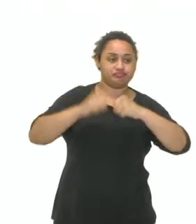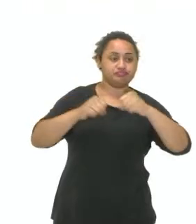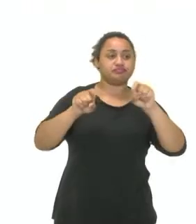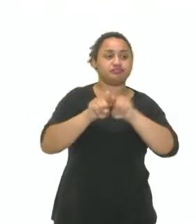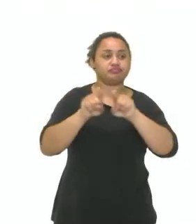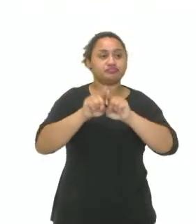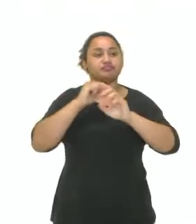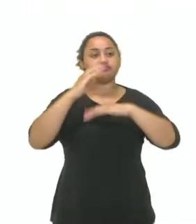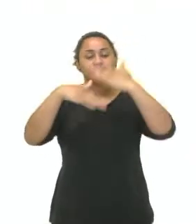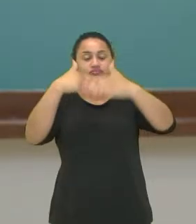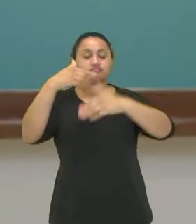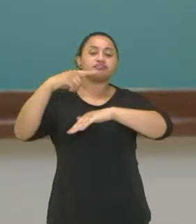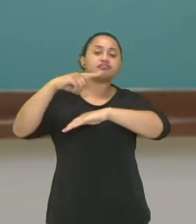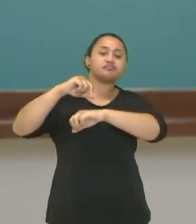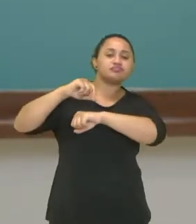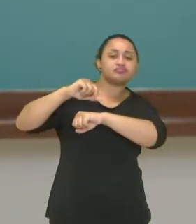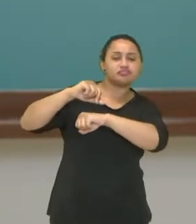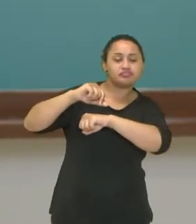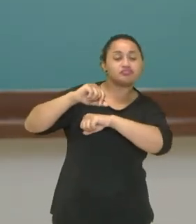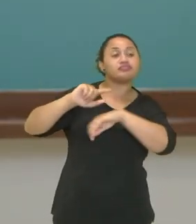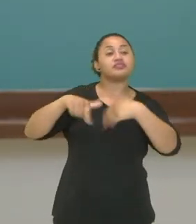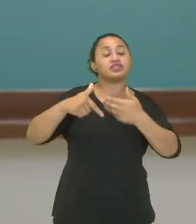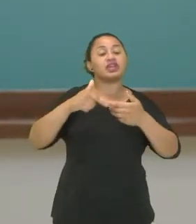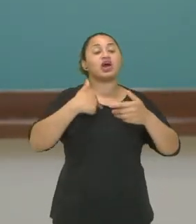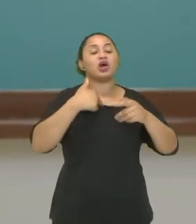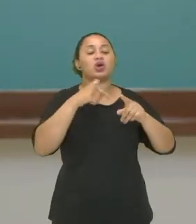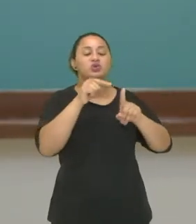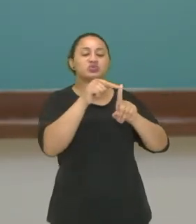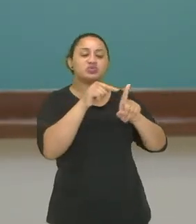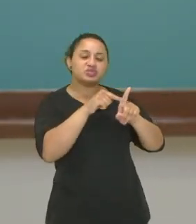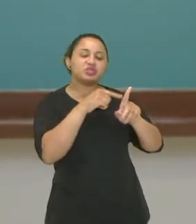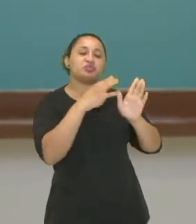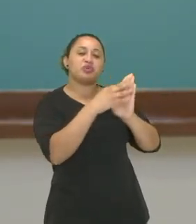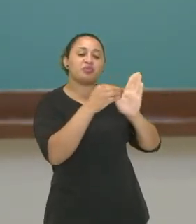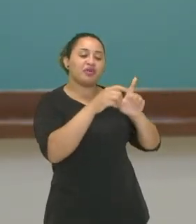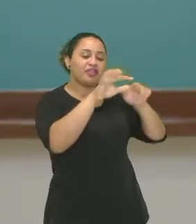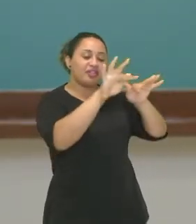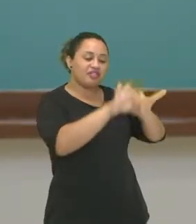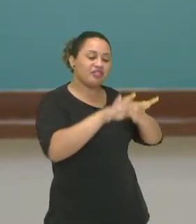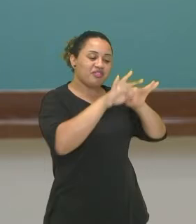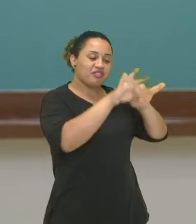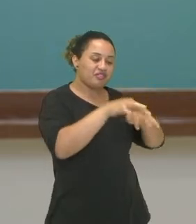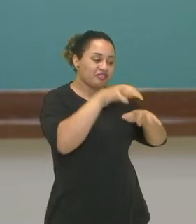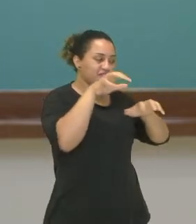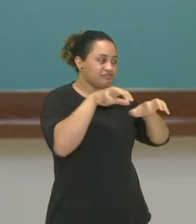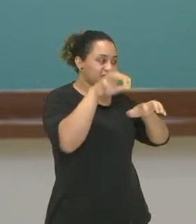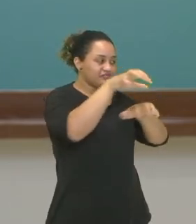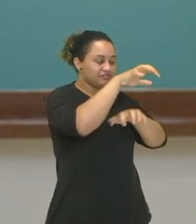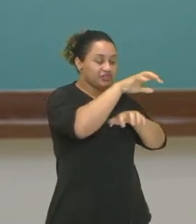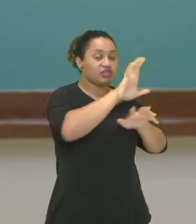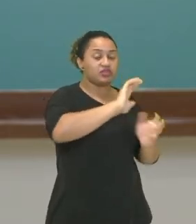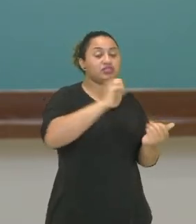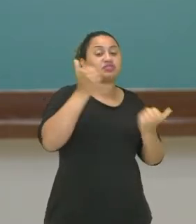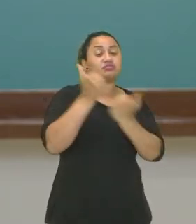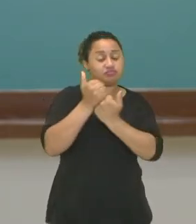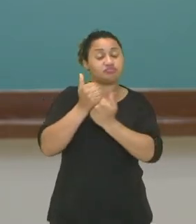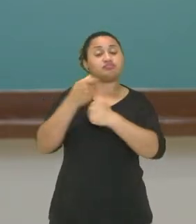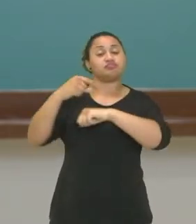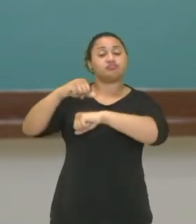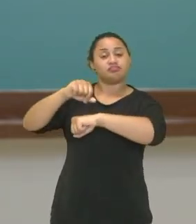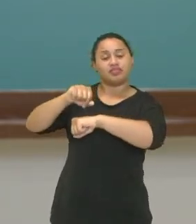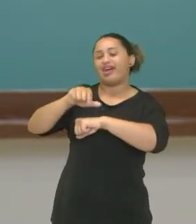modelo feudal foi substituído pelo modelo capitalista. Então não é mais a troca,